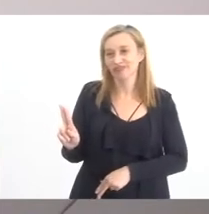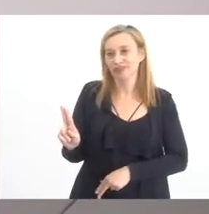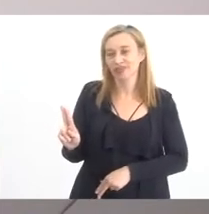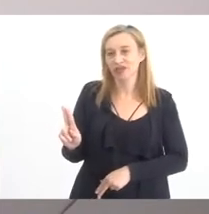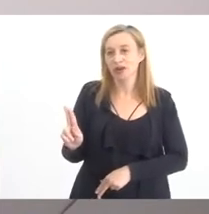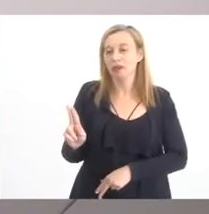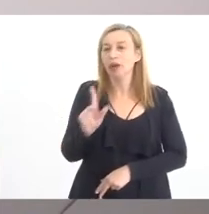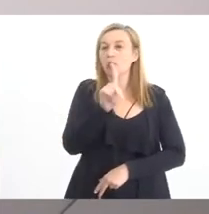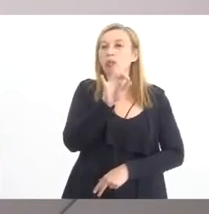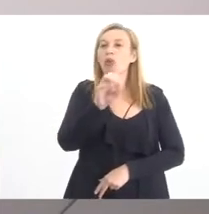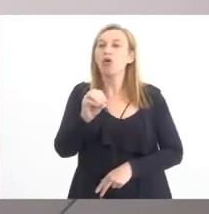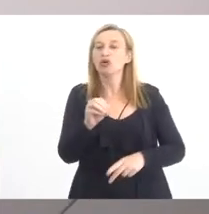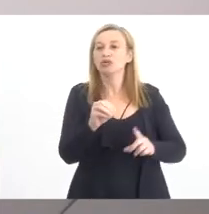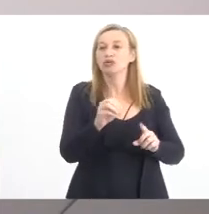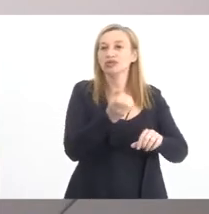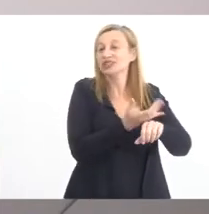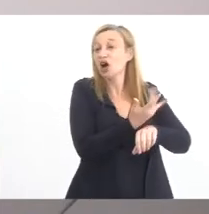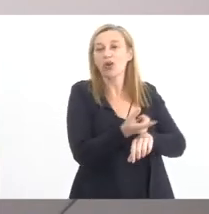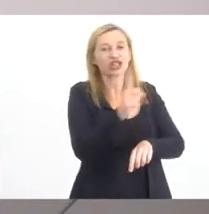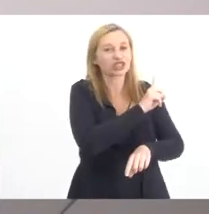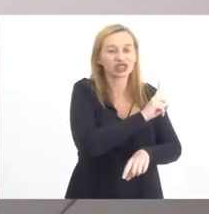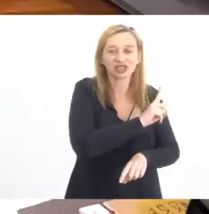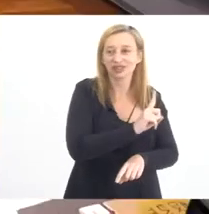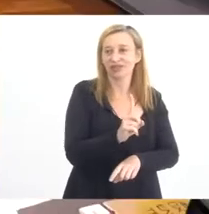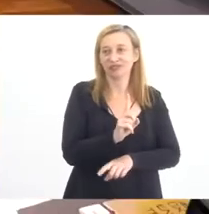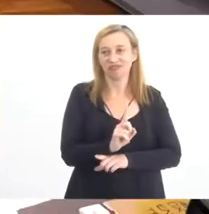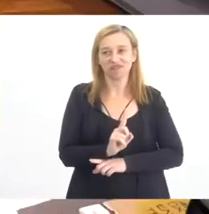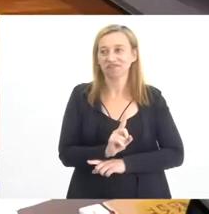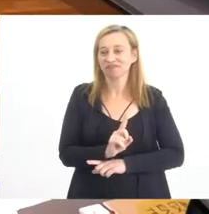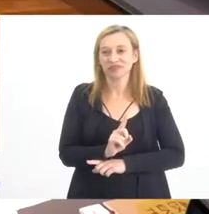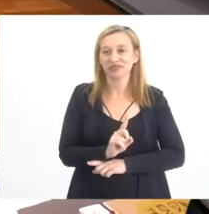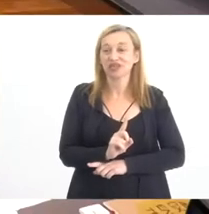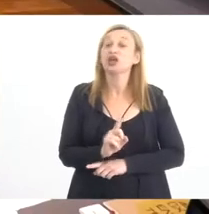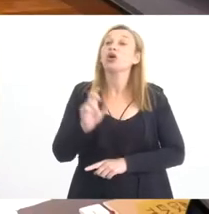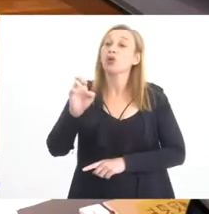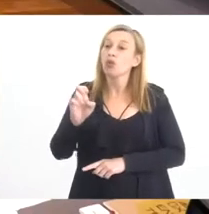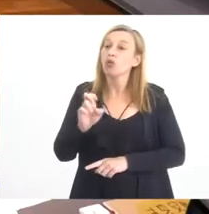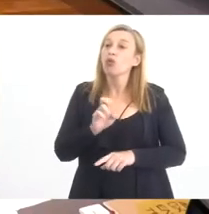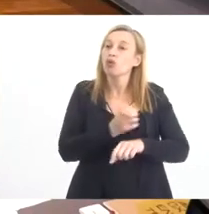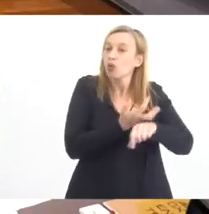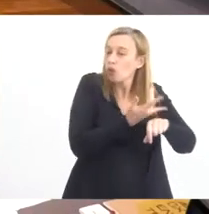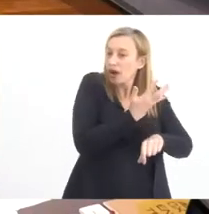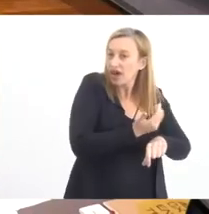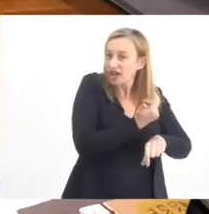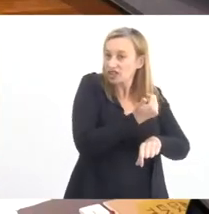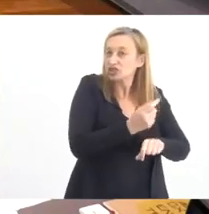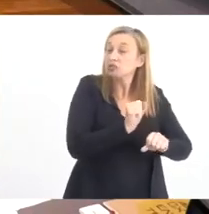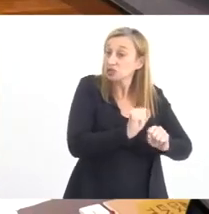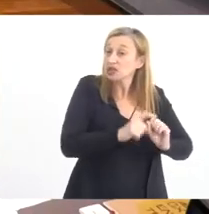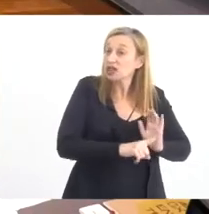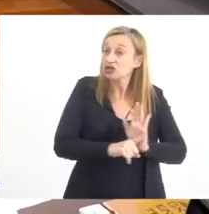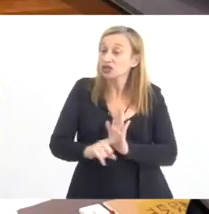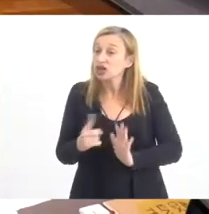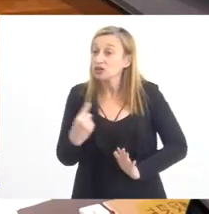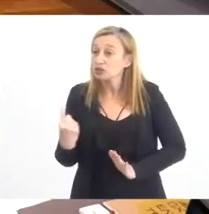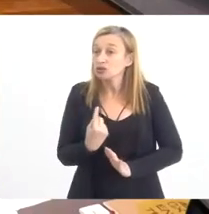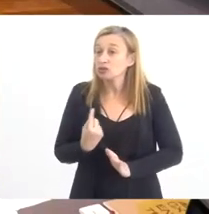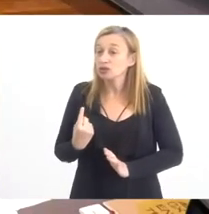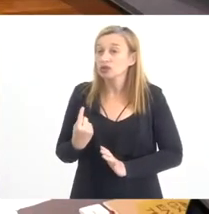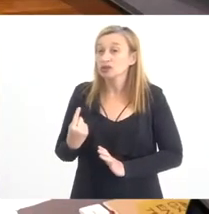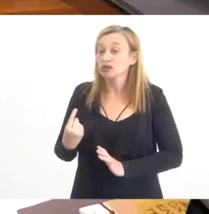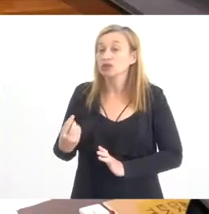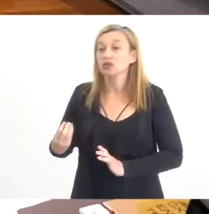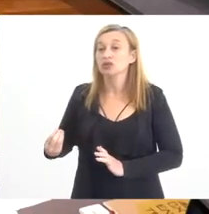um polo da UERJ, com toda a relevância que a UERJ traria para a nossa região. mas a